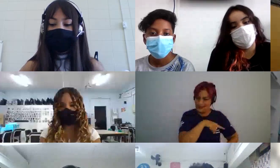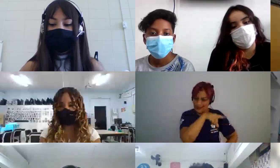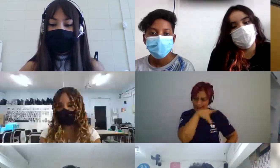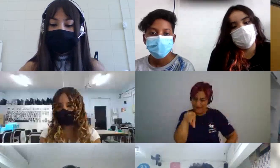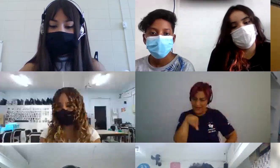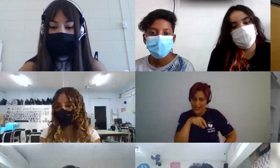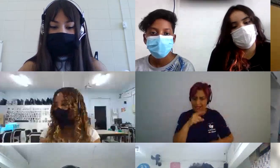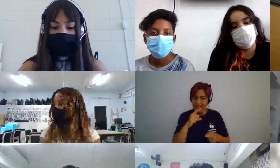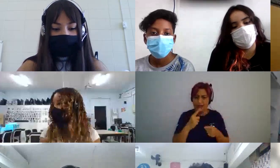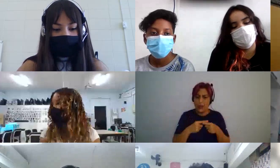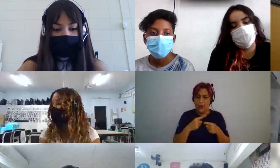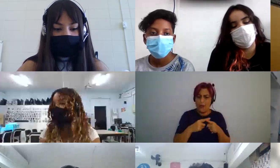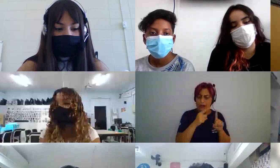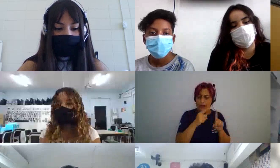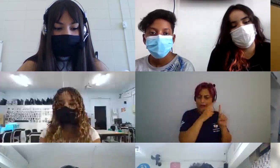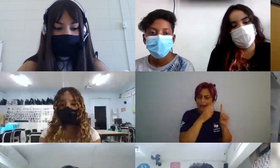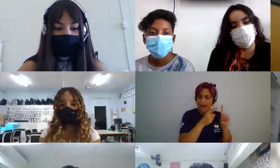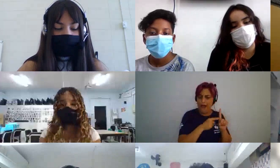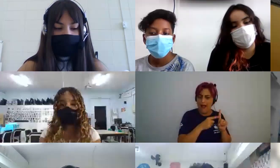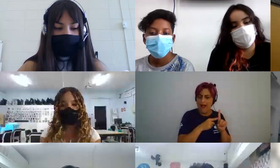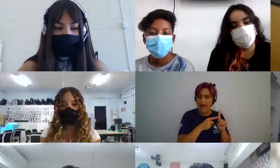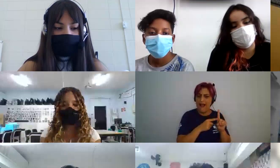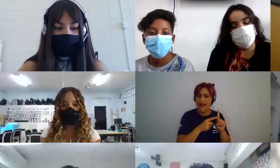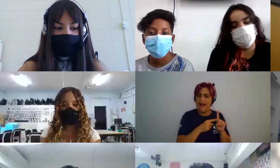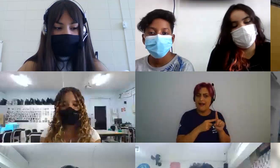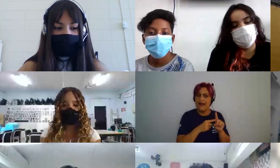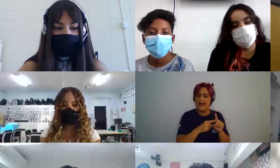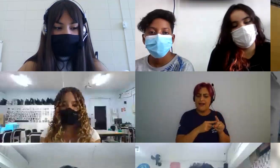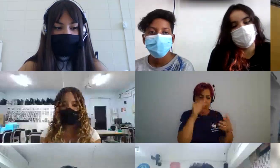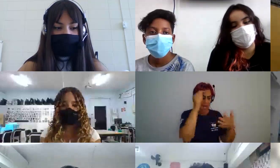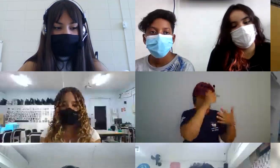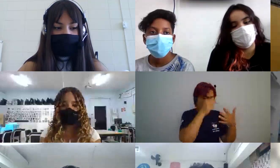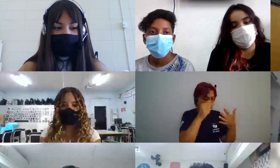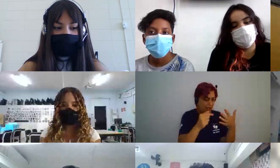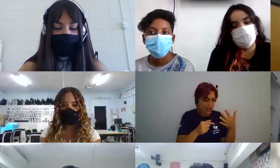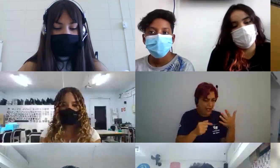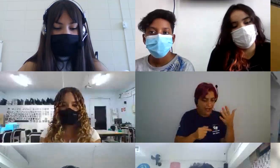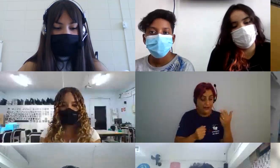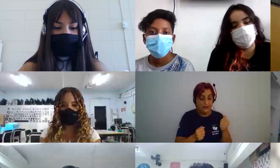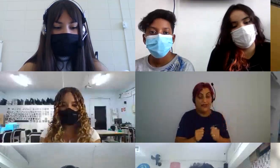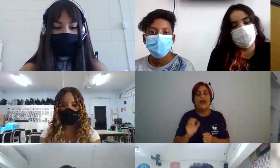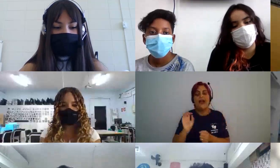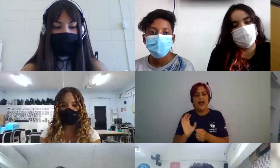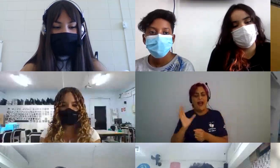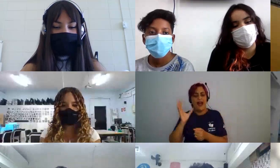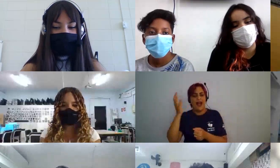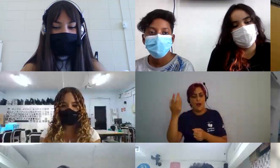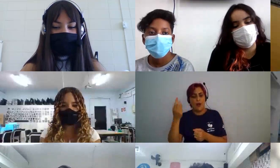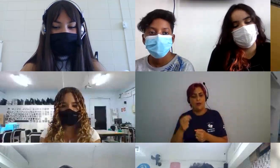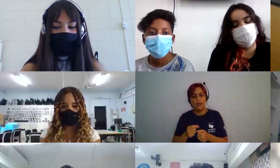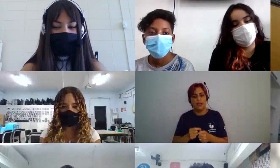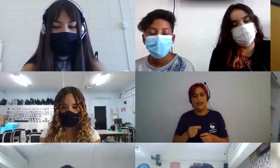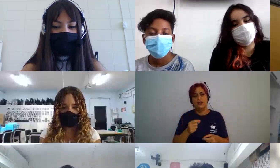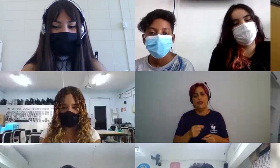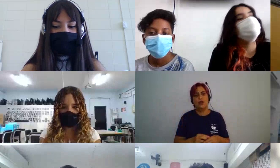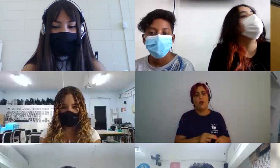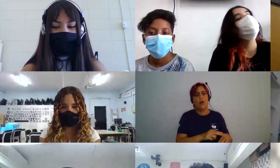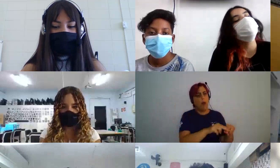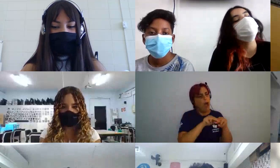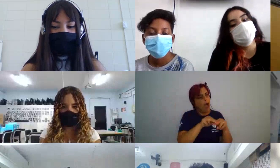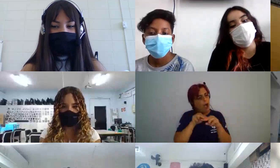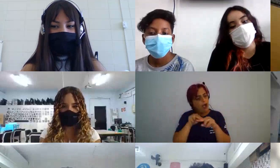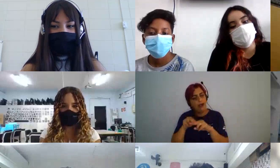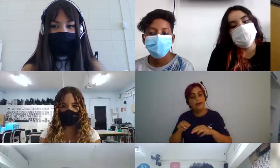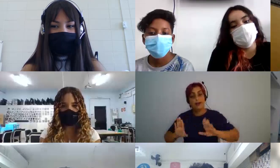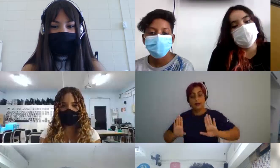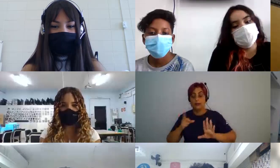Porque gravidez depende de um monte de coisa. Gravidez tem acontecido por vários motivos. Mas nós temos